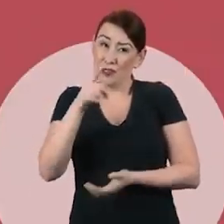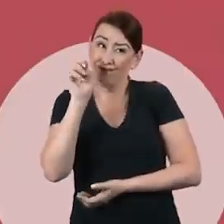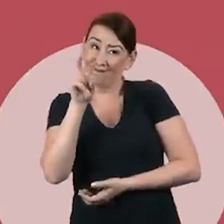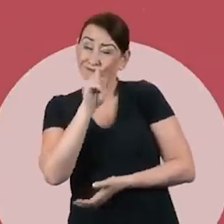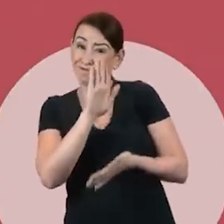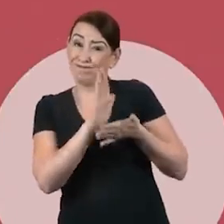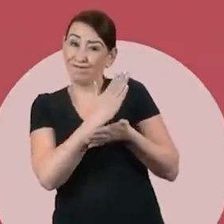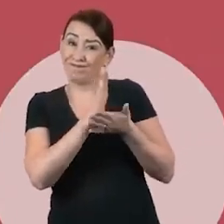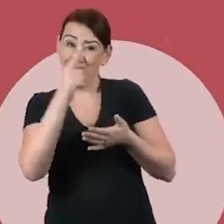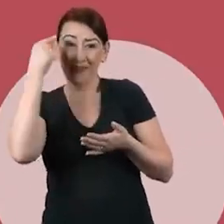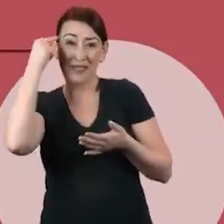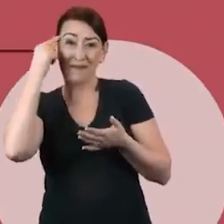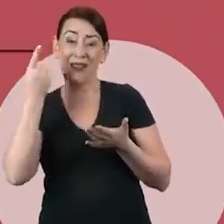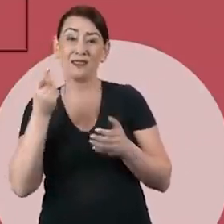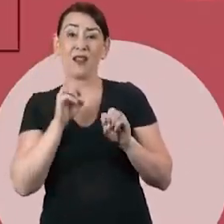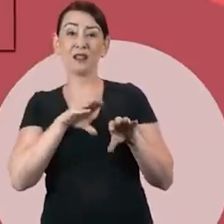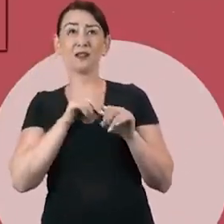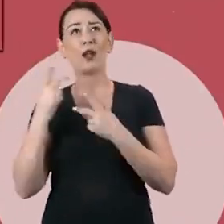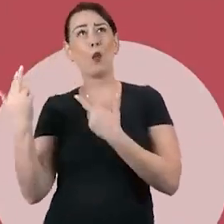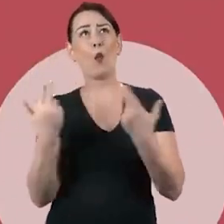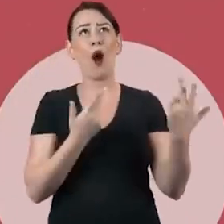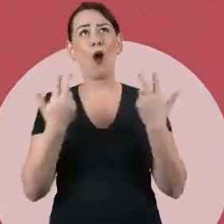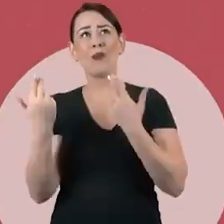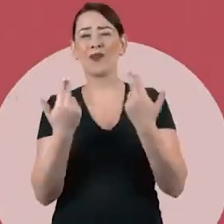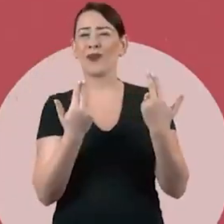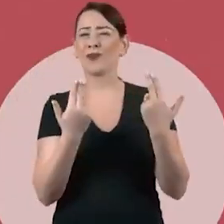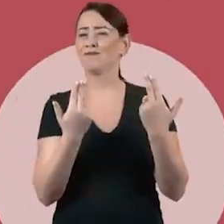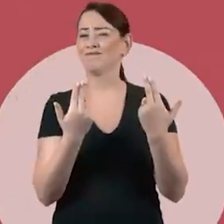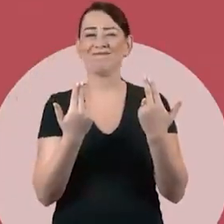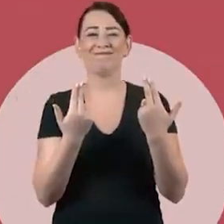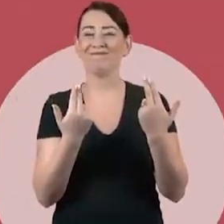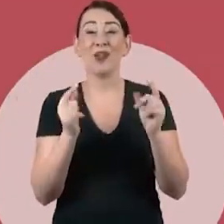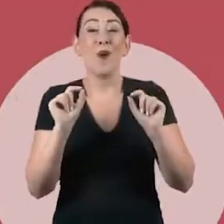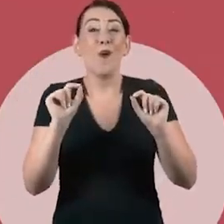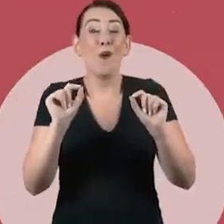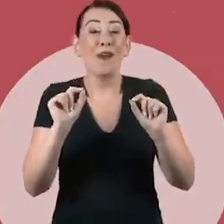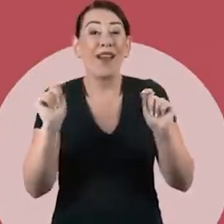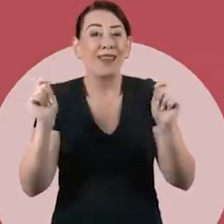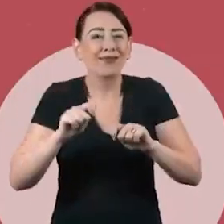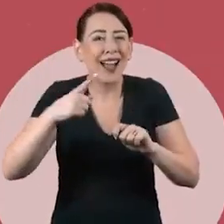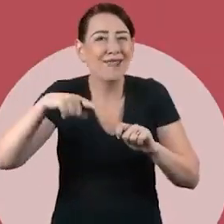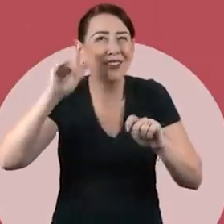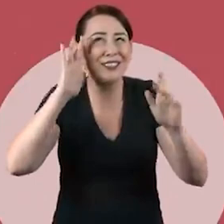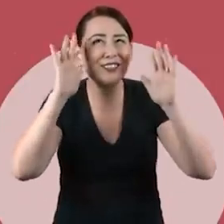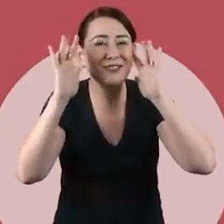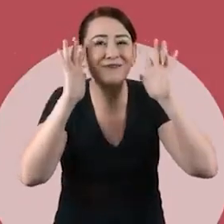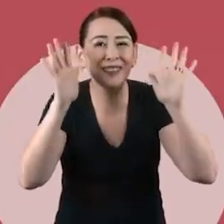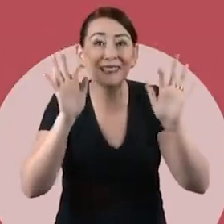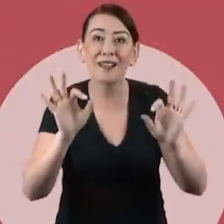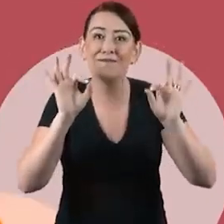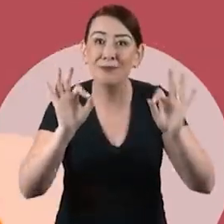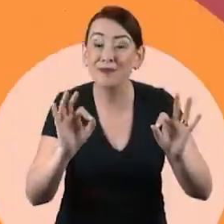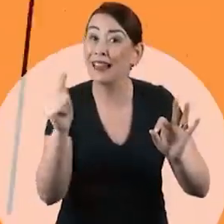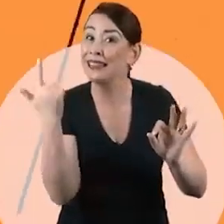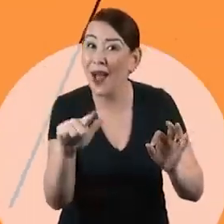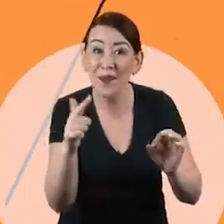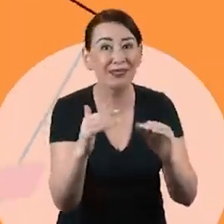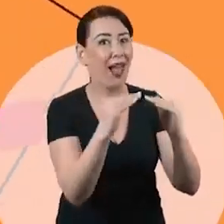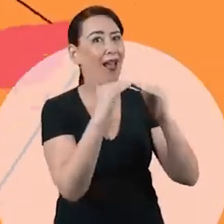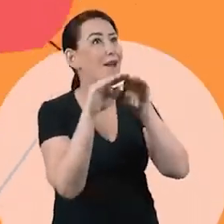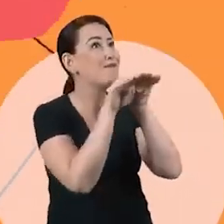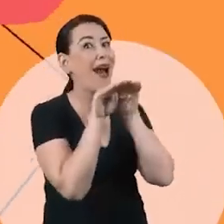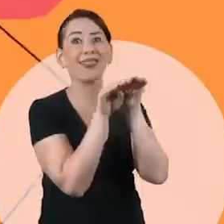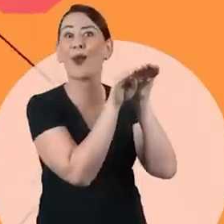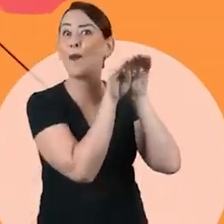em dia, infelizmente, é normal uniformizar a aprendizagem. Mas o único padrão existente é, justamente, a